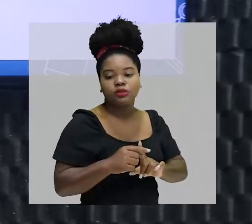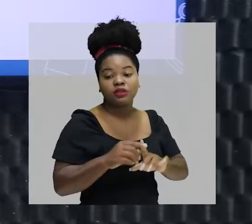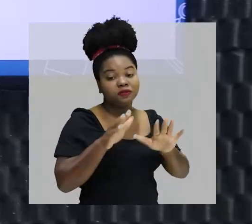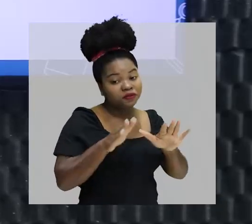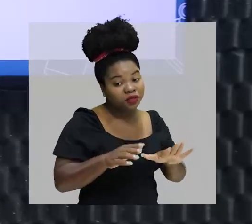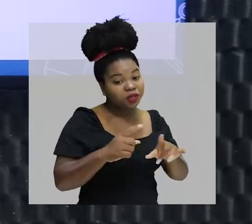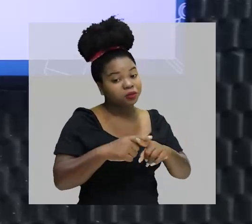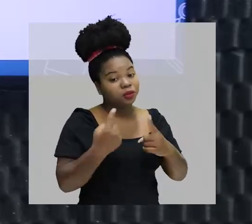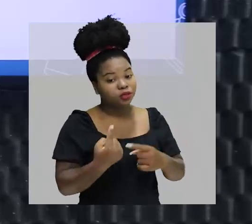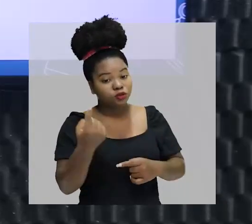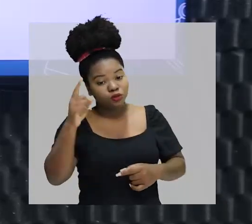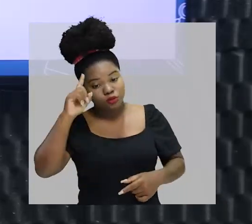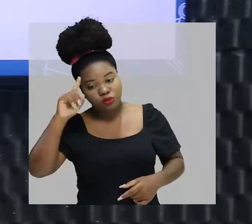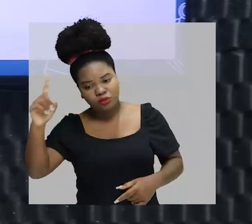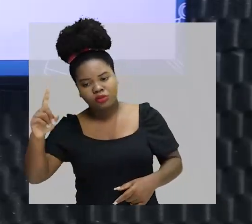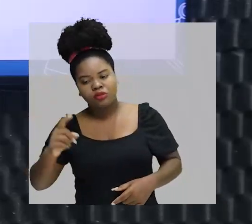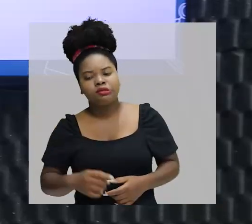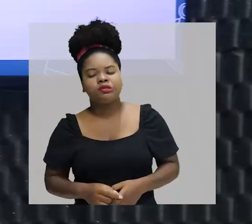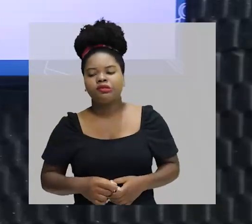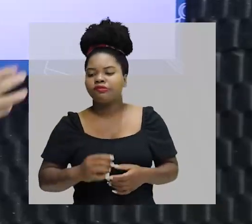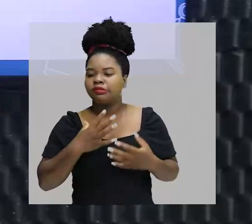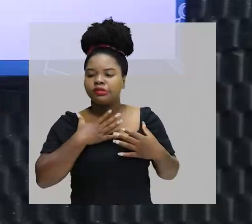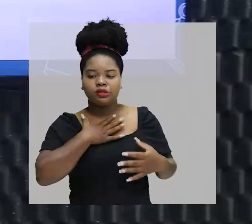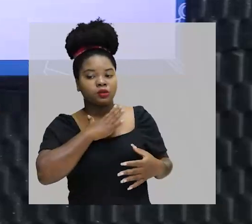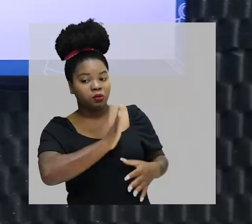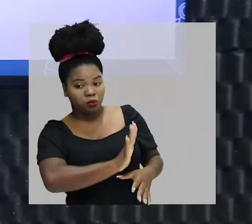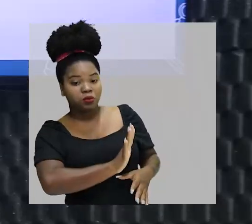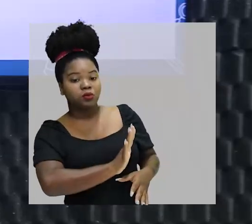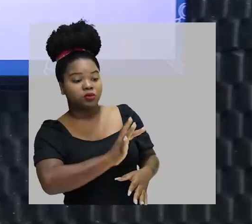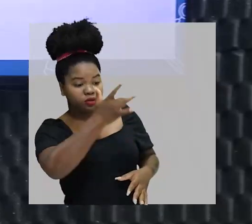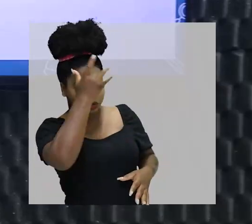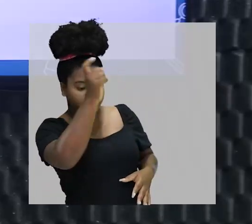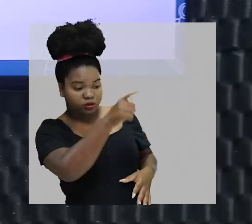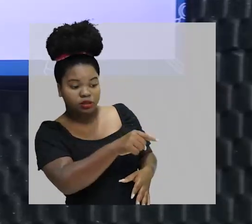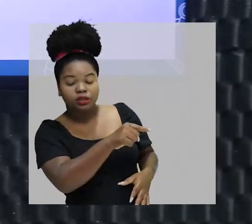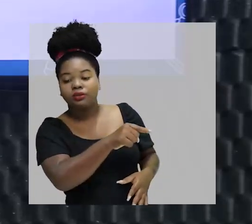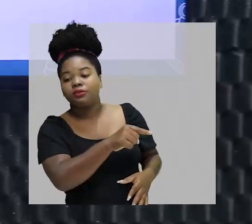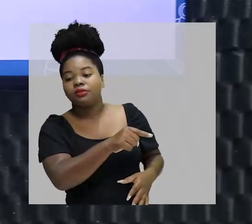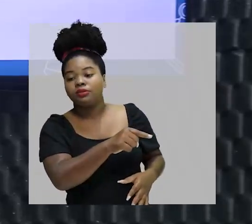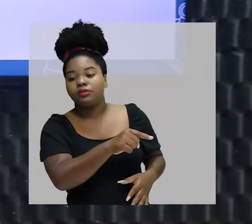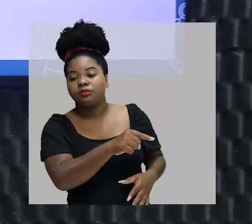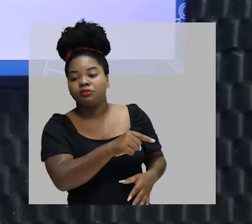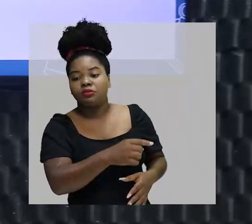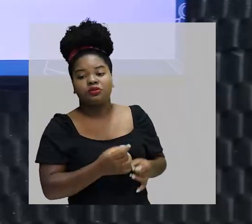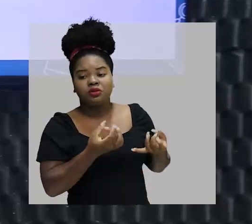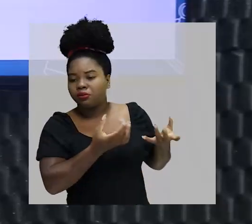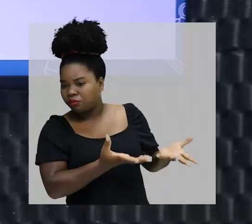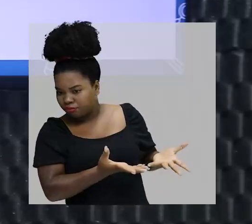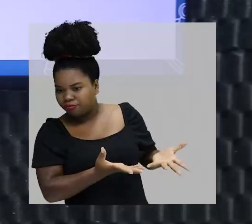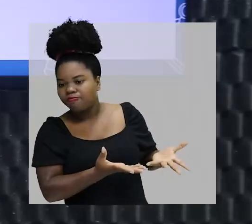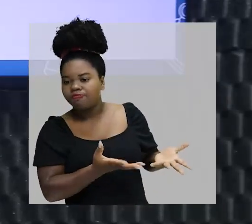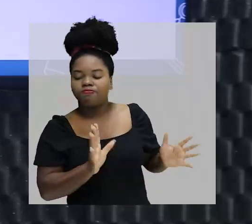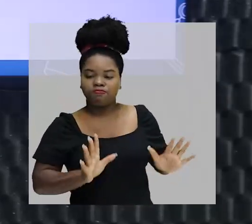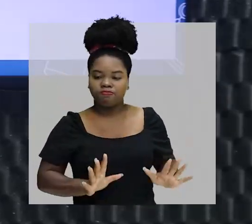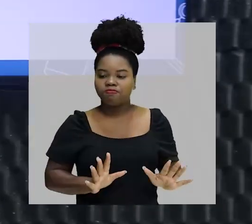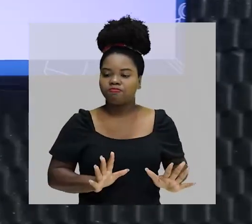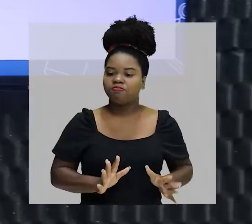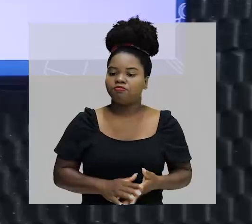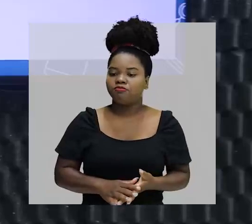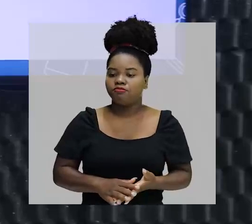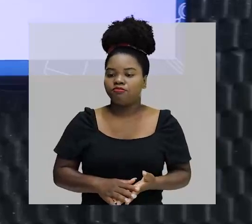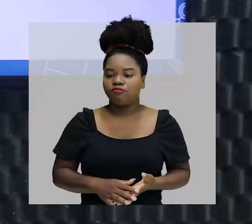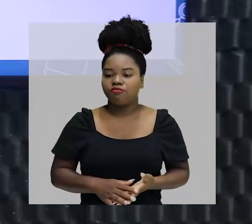mais que um dia você possa deixar de gostar daquela pessoa, você possa deixar de gostar de alguma coisa, tá?